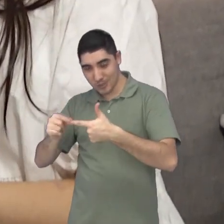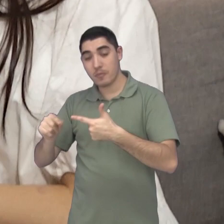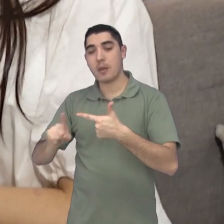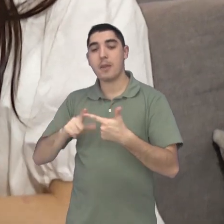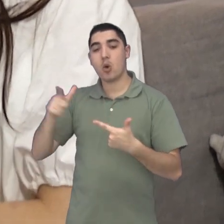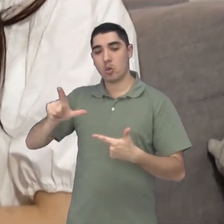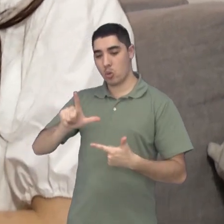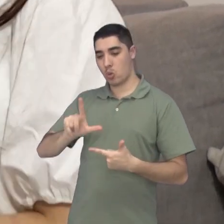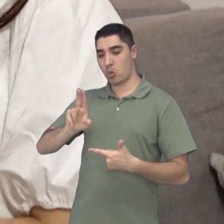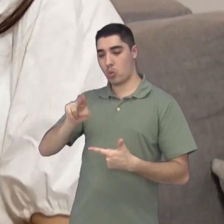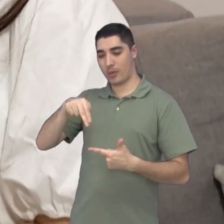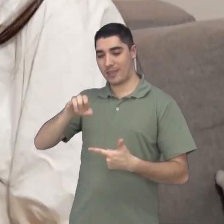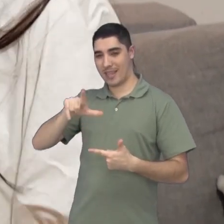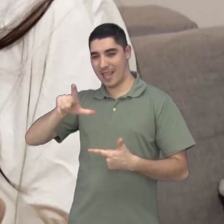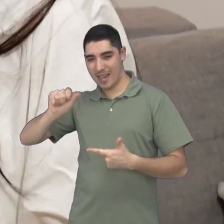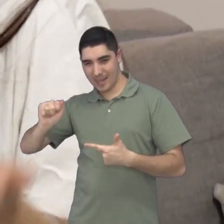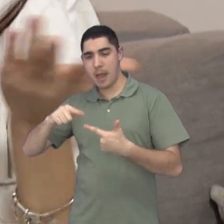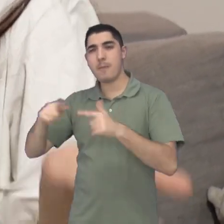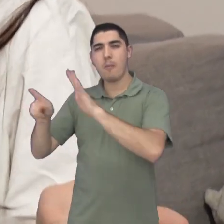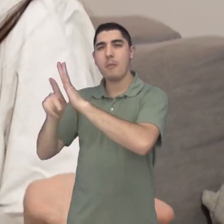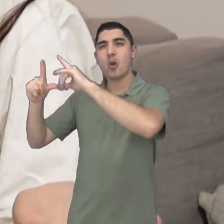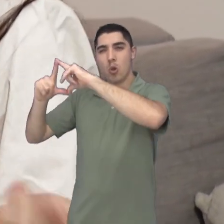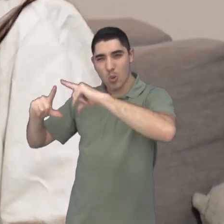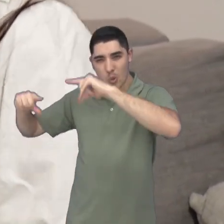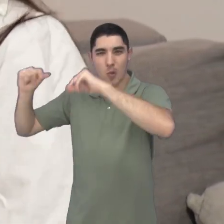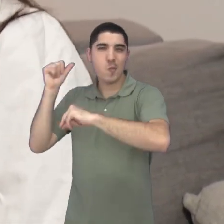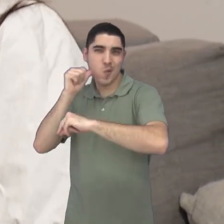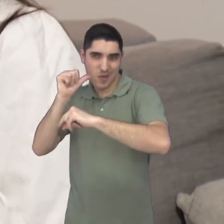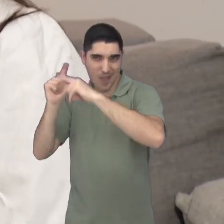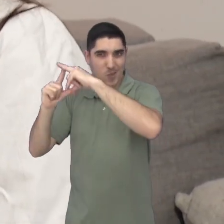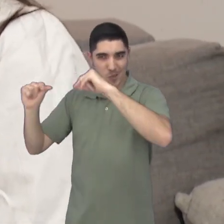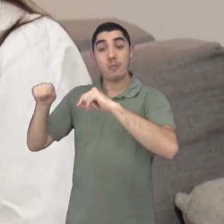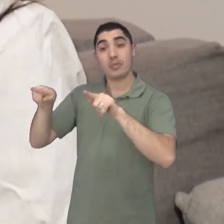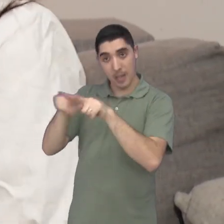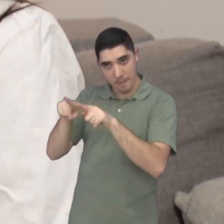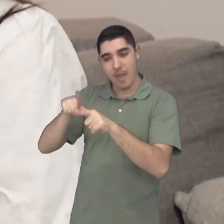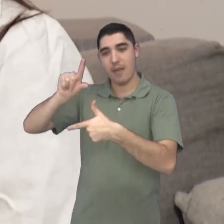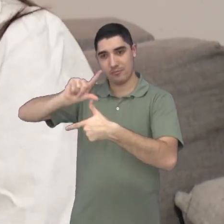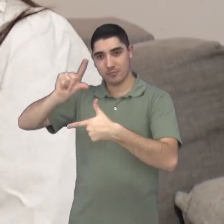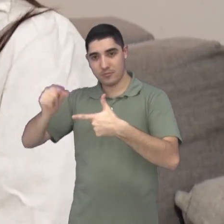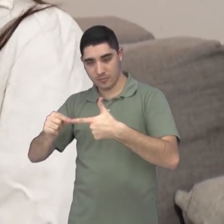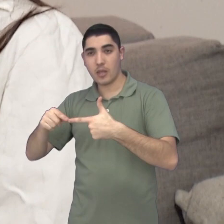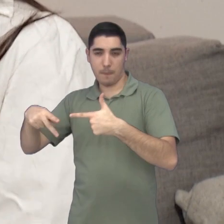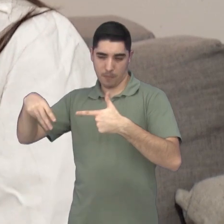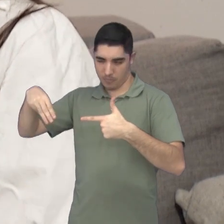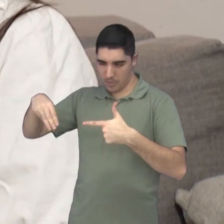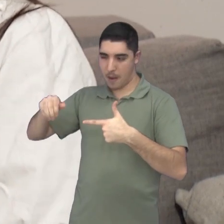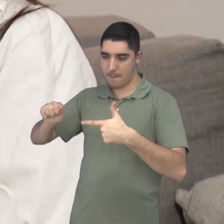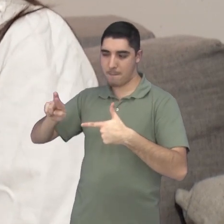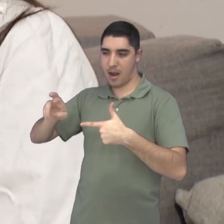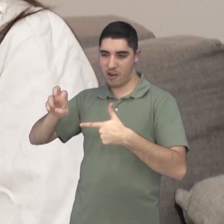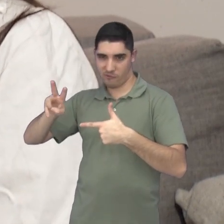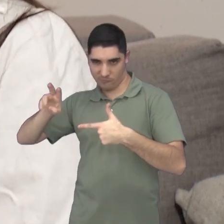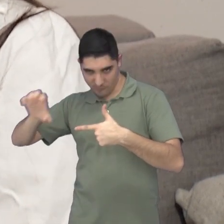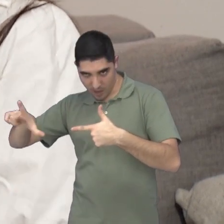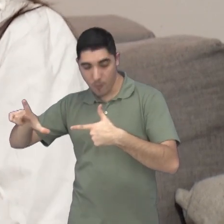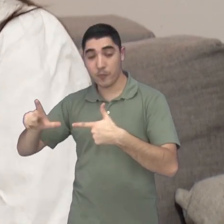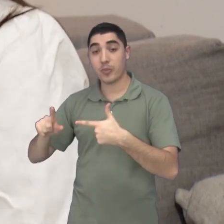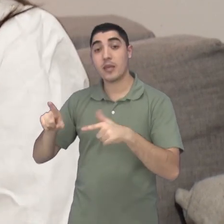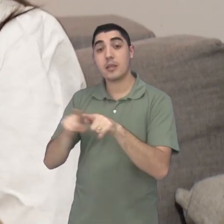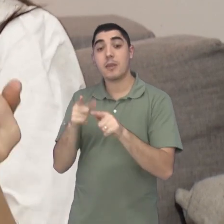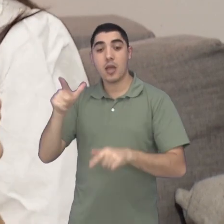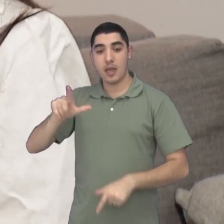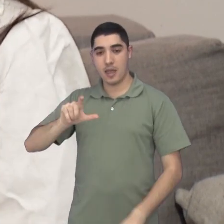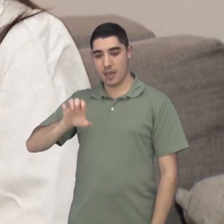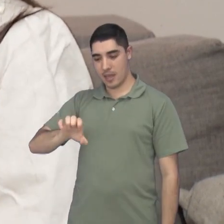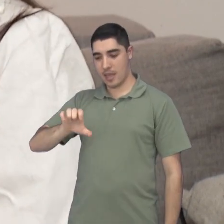que é a Garota da Lua, da série A Garota da Lua, da Disney Plus, que é da Marvel. Eu também fiz a Electro,